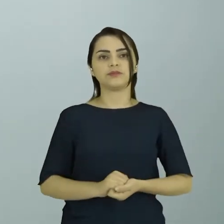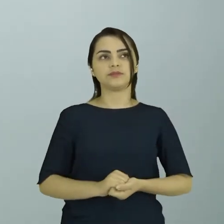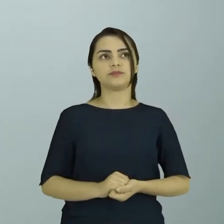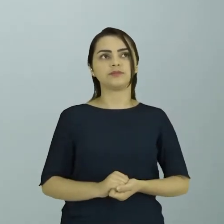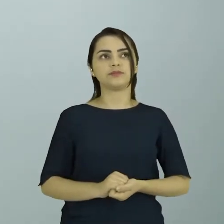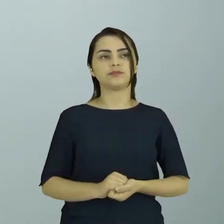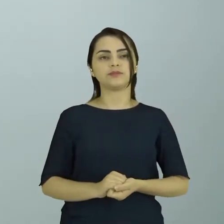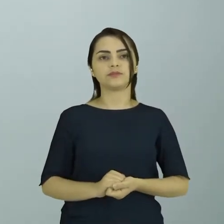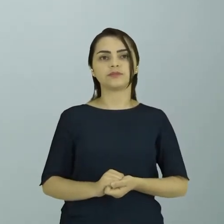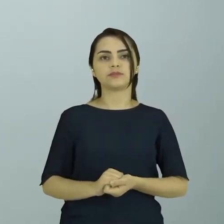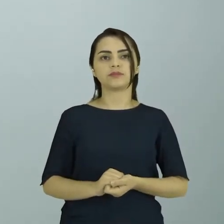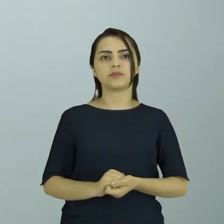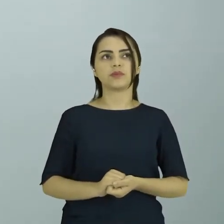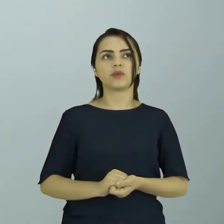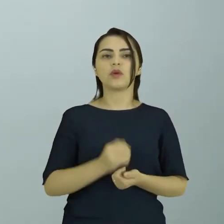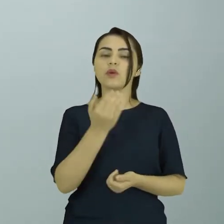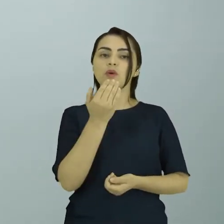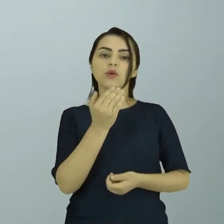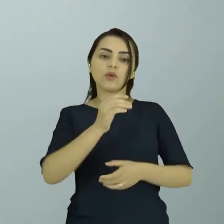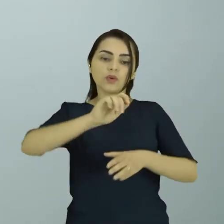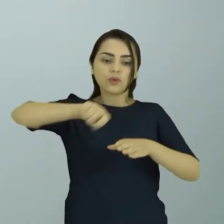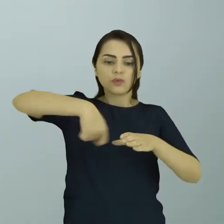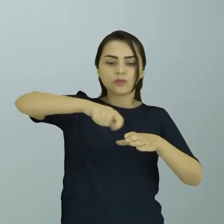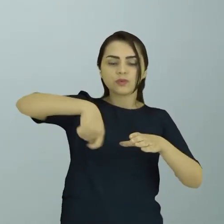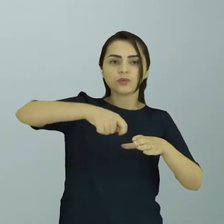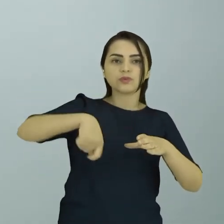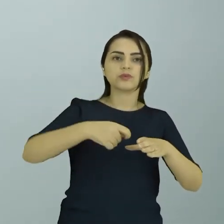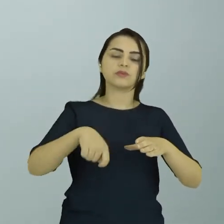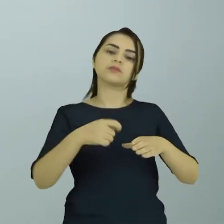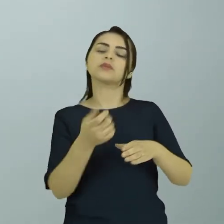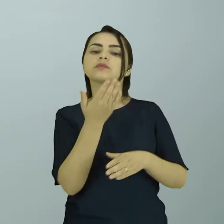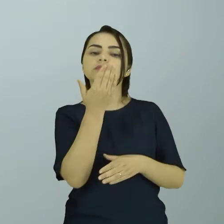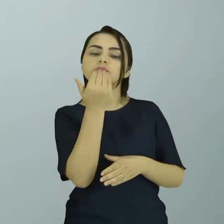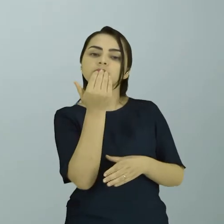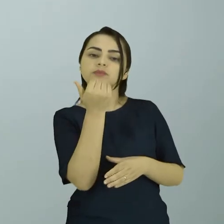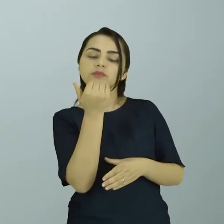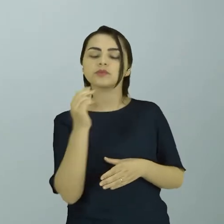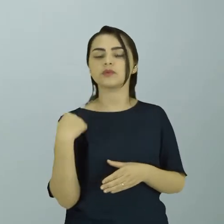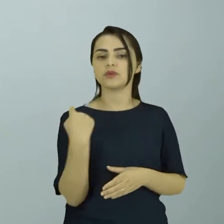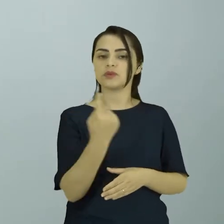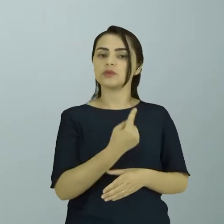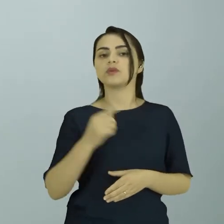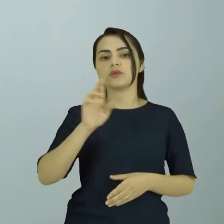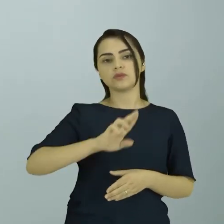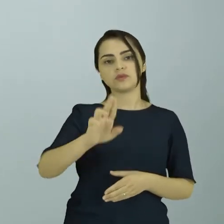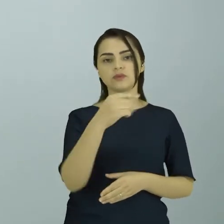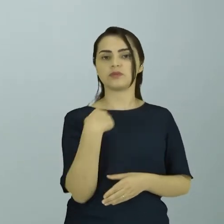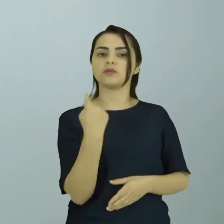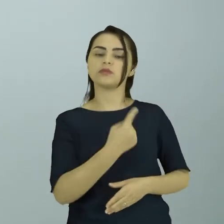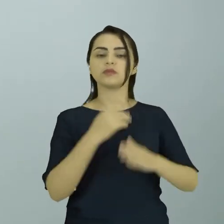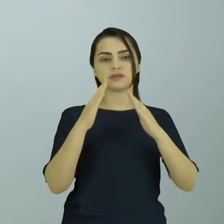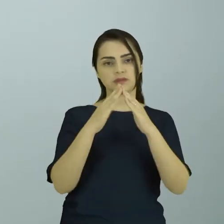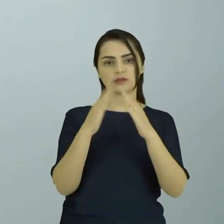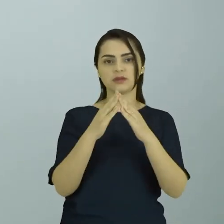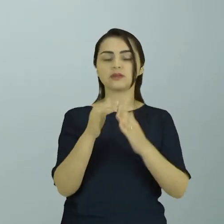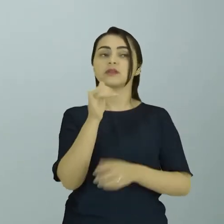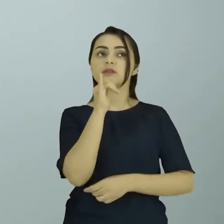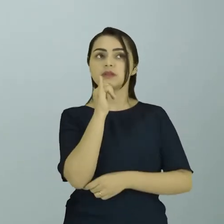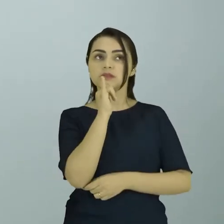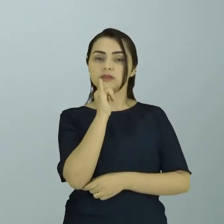o cozimento dos alimentos que nós consumimos na nossa casa. Nós temos aqui um exemplo de